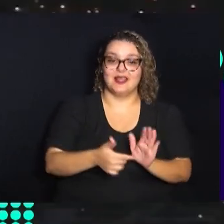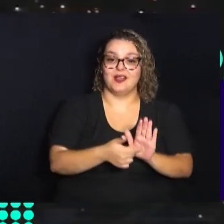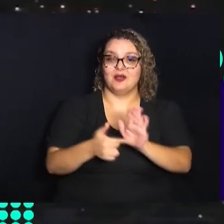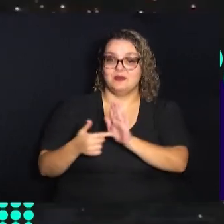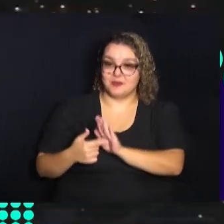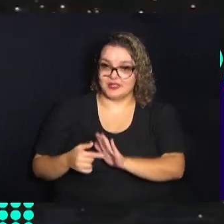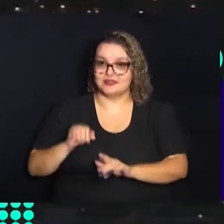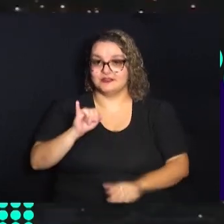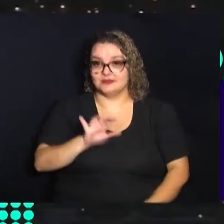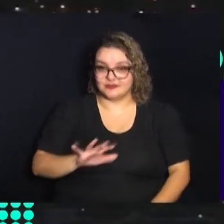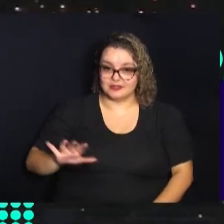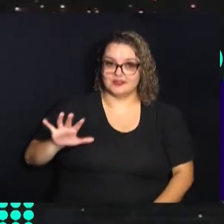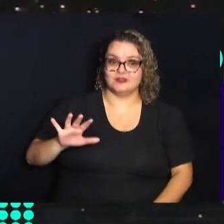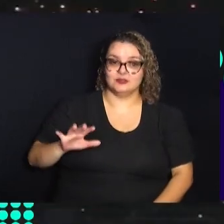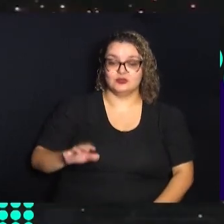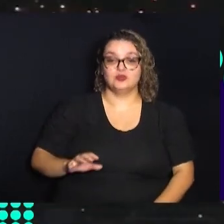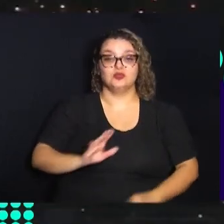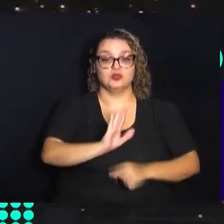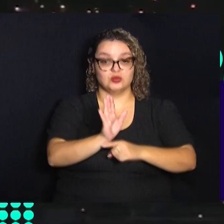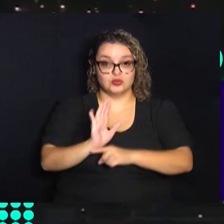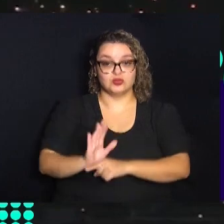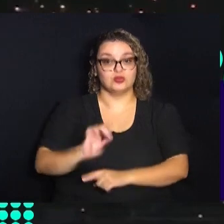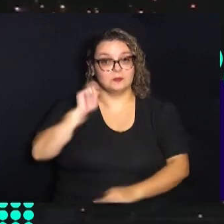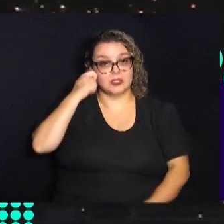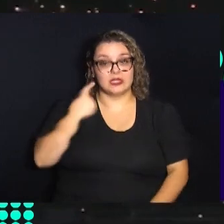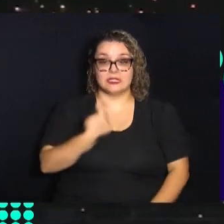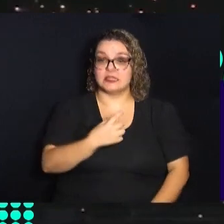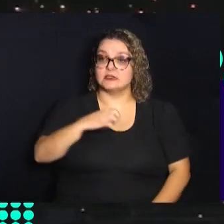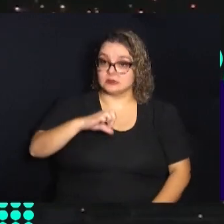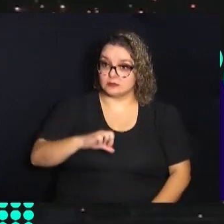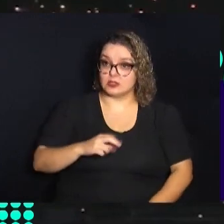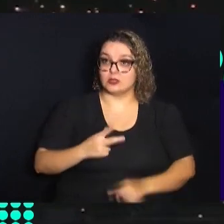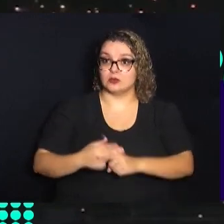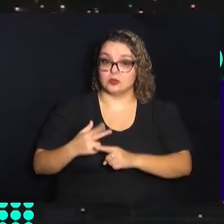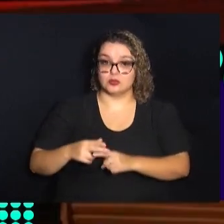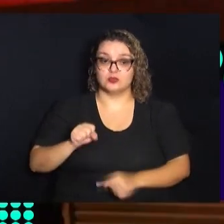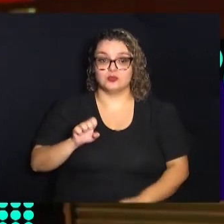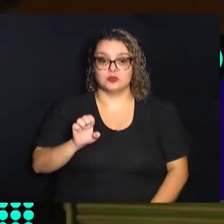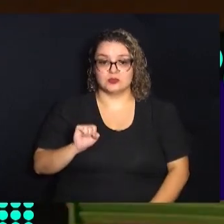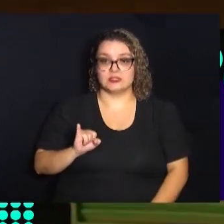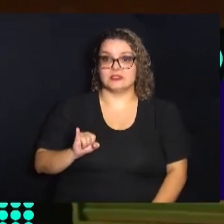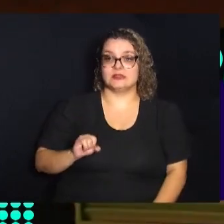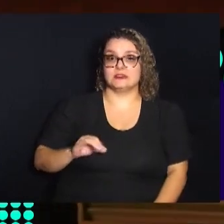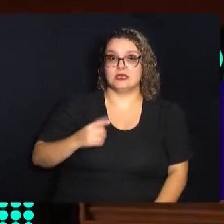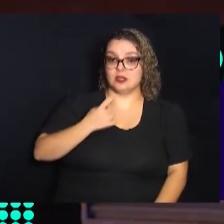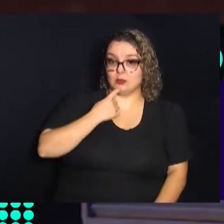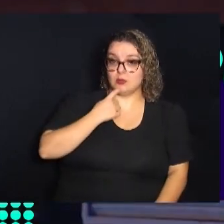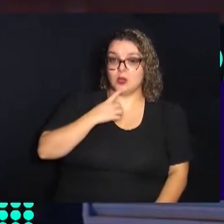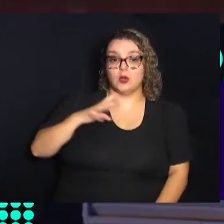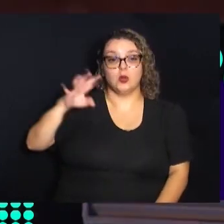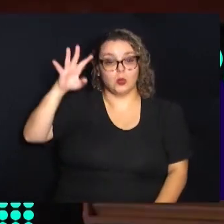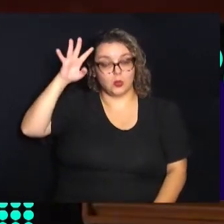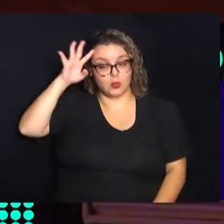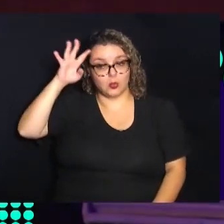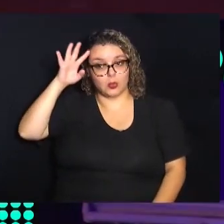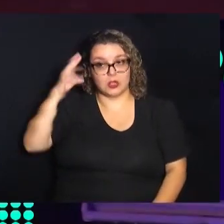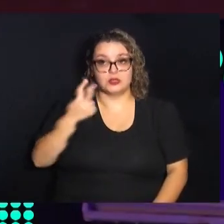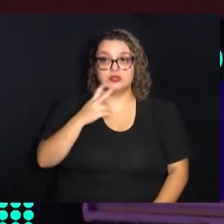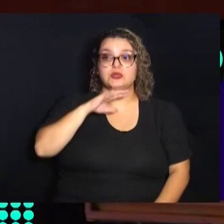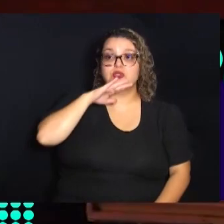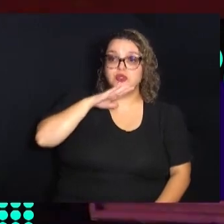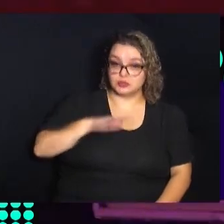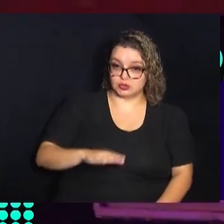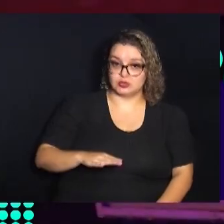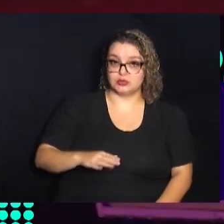Mostra Internacional do Cinema Negro chegou à sua 19ª edição no SESI Campinas. Quarta-feira,